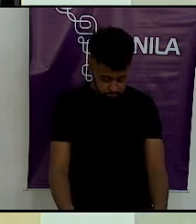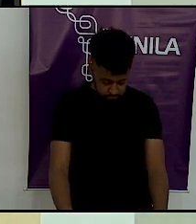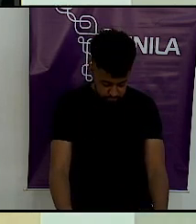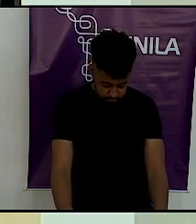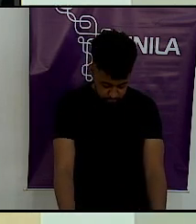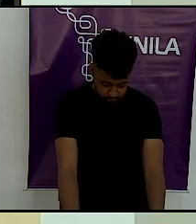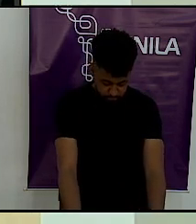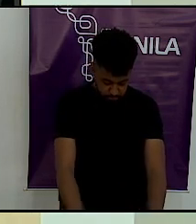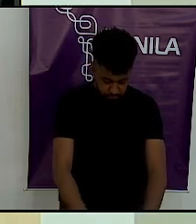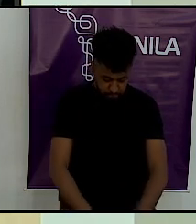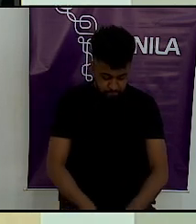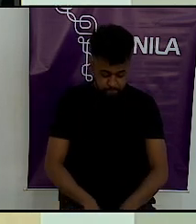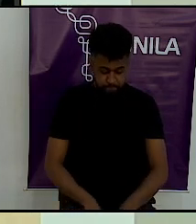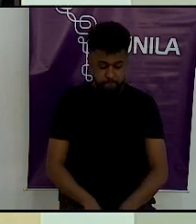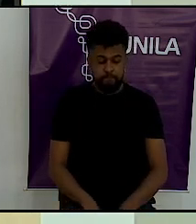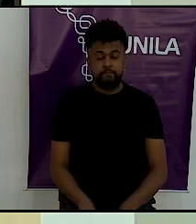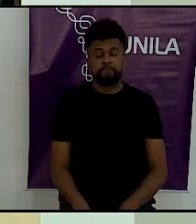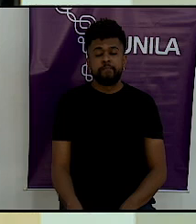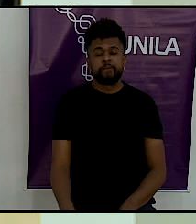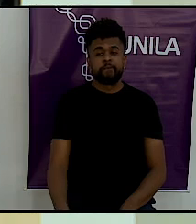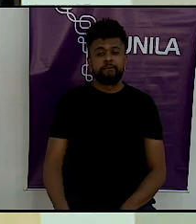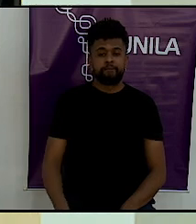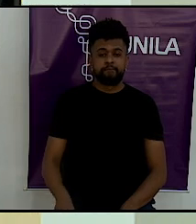aqui é o outro, os 10%